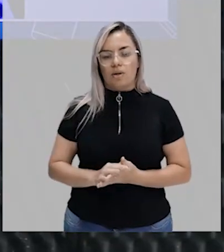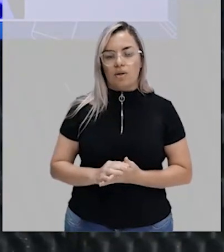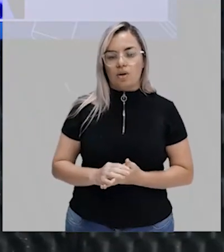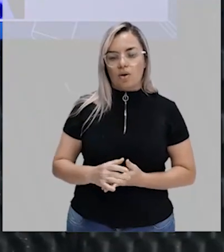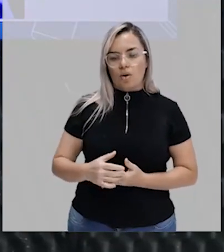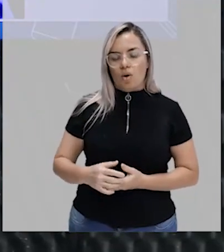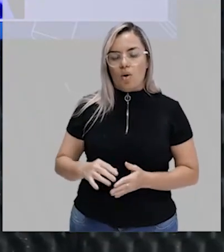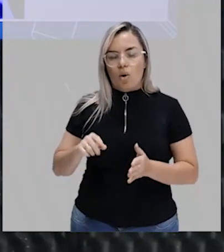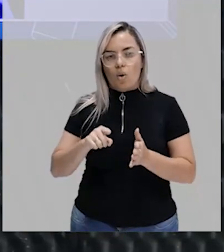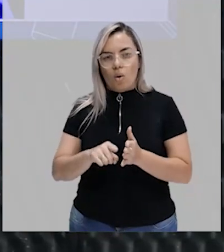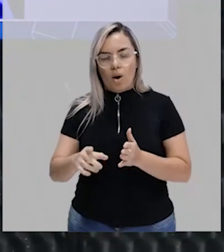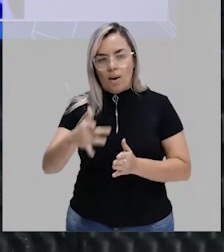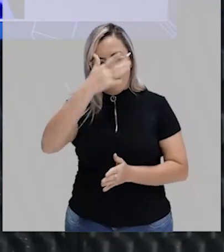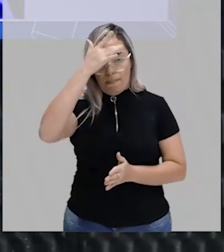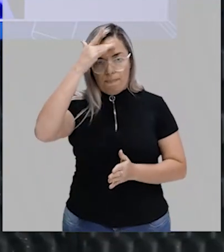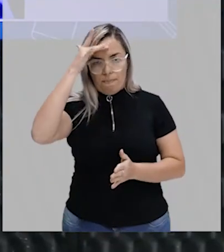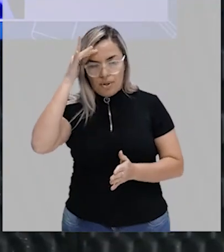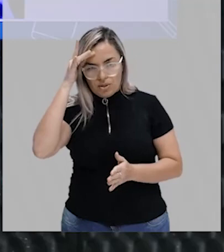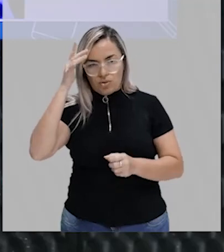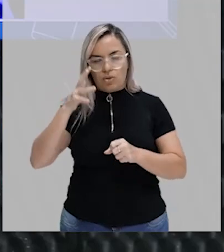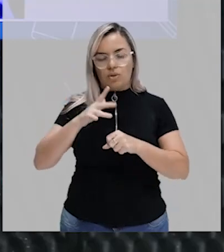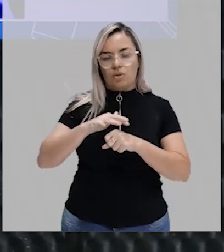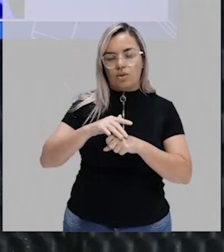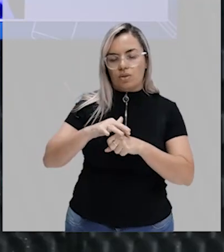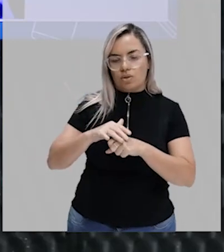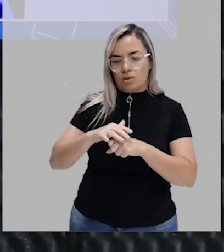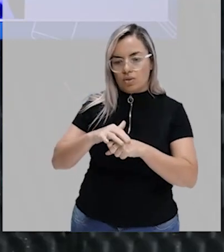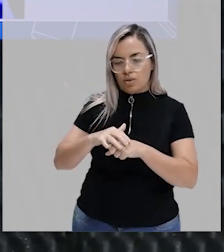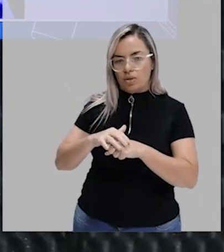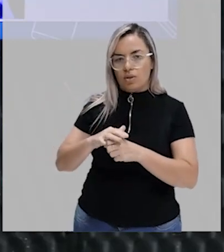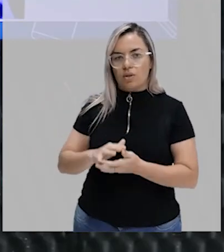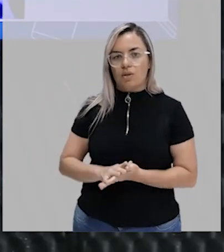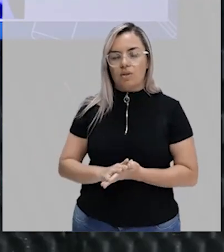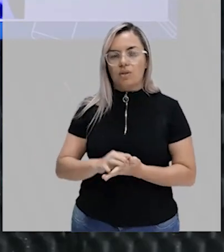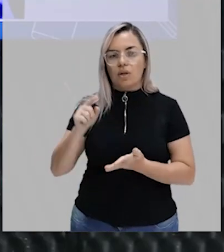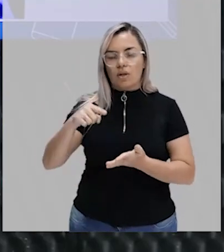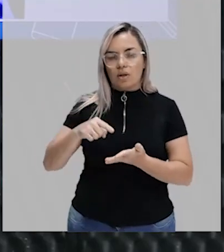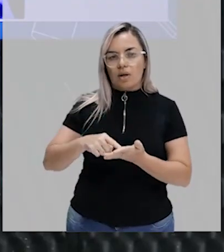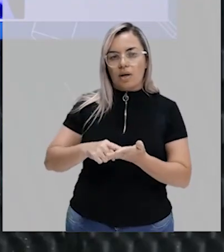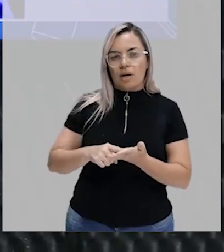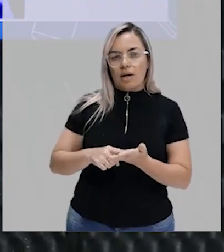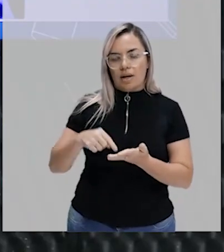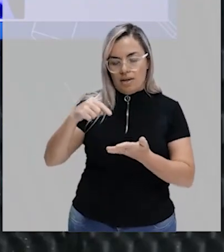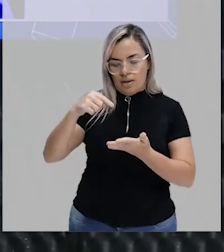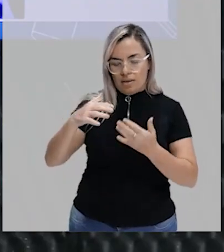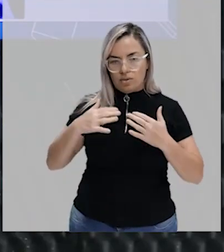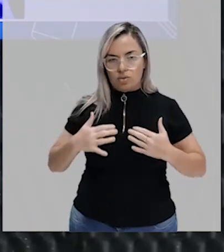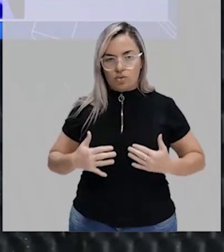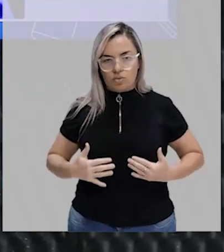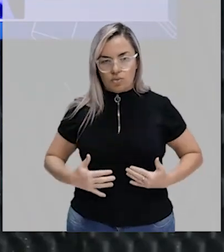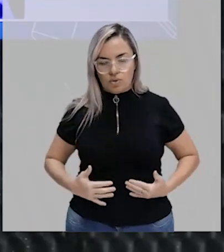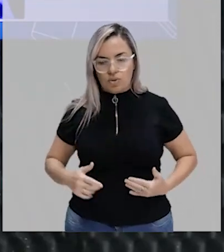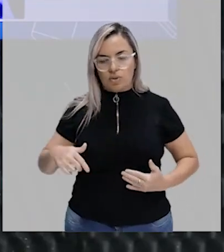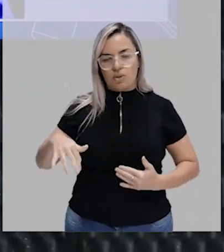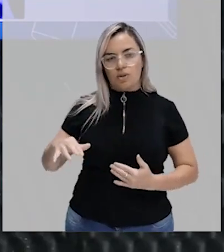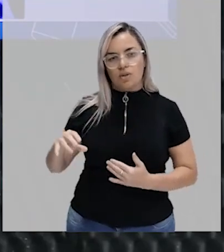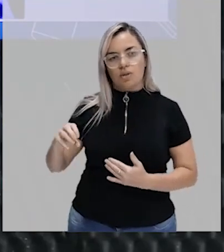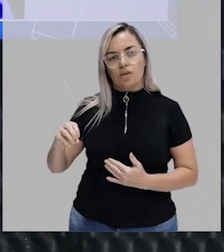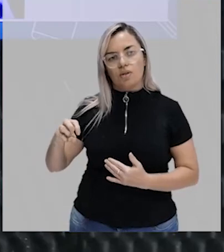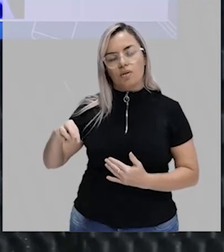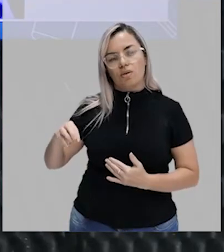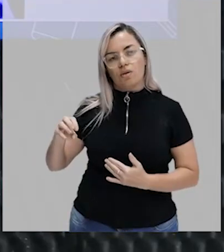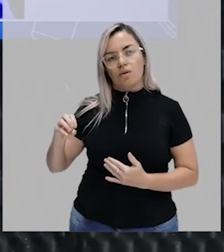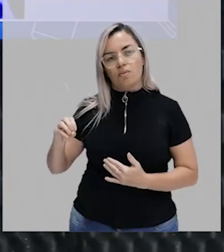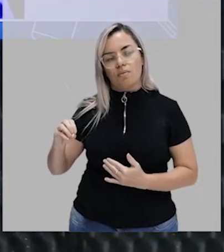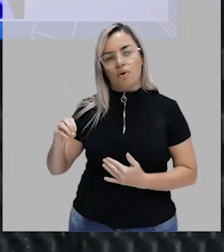por exemplo, o processo de reprodução das células cancerígenas ou algum tipo de agente químico que pode alterar o